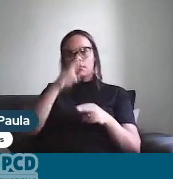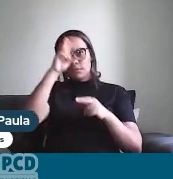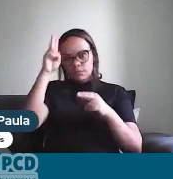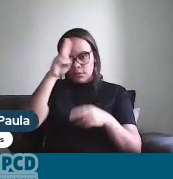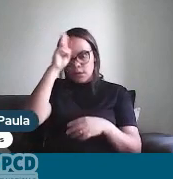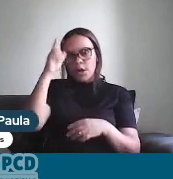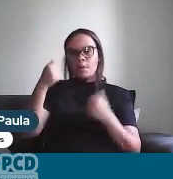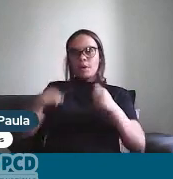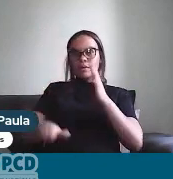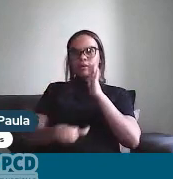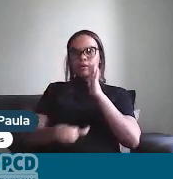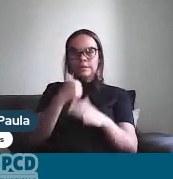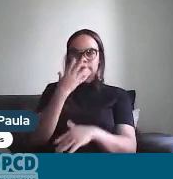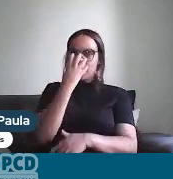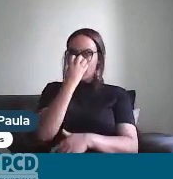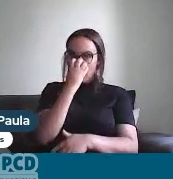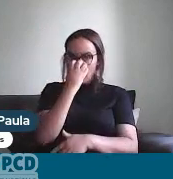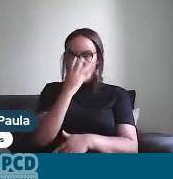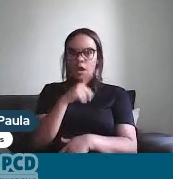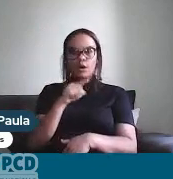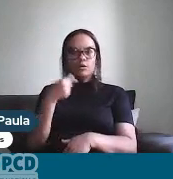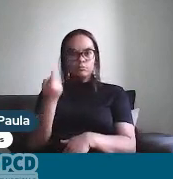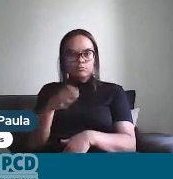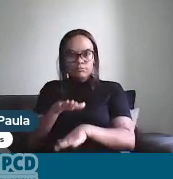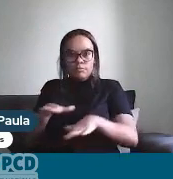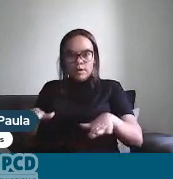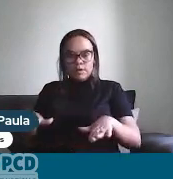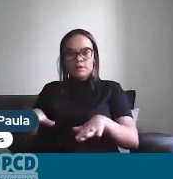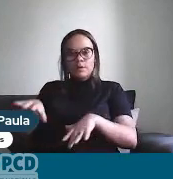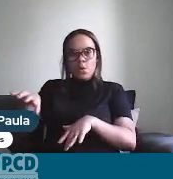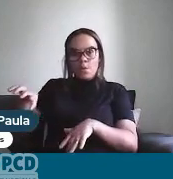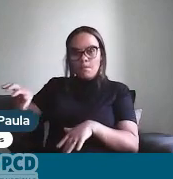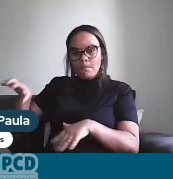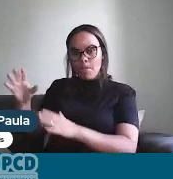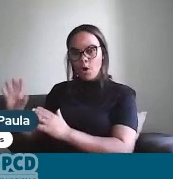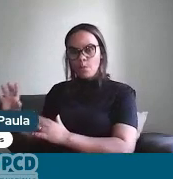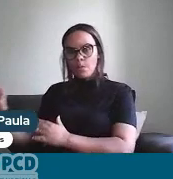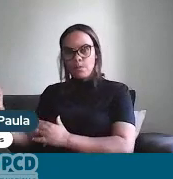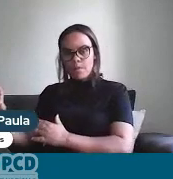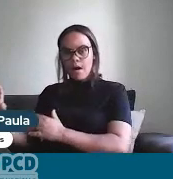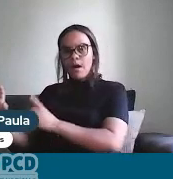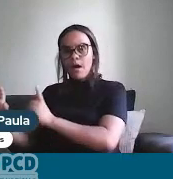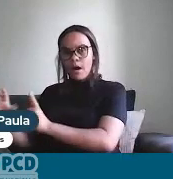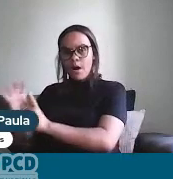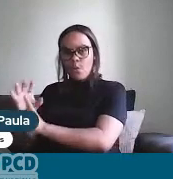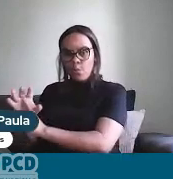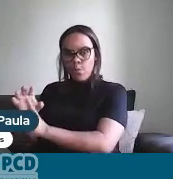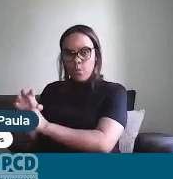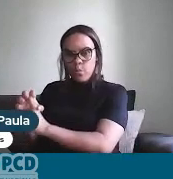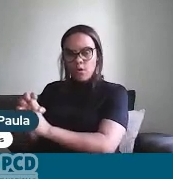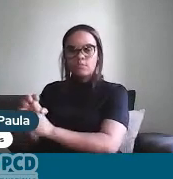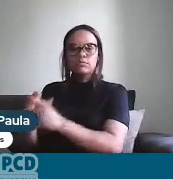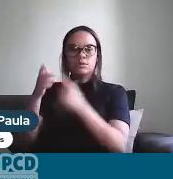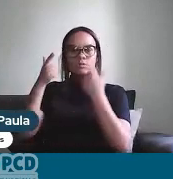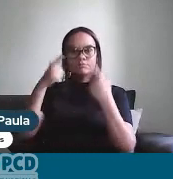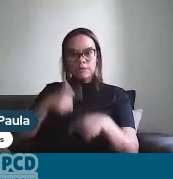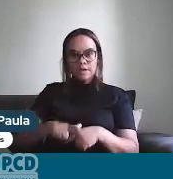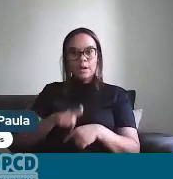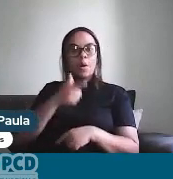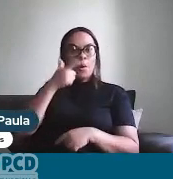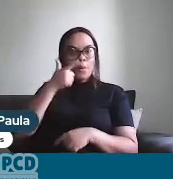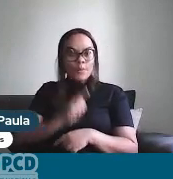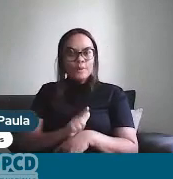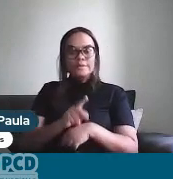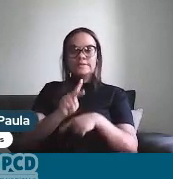eu preciso cuidar de mim, eu preciso estar bem, que é isso que você acabou de dizer, né? Para que eu possa conseguir cuidar de alguém de